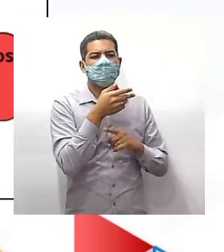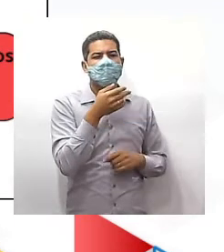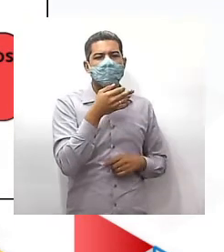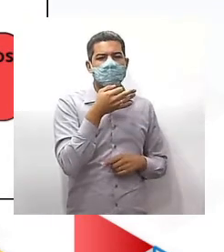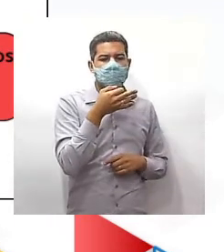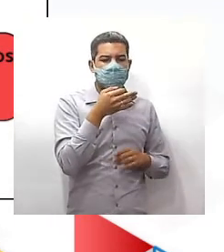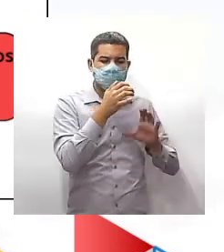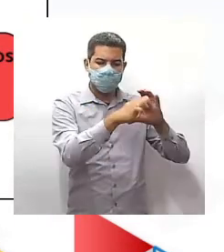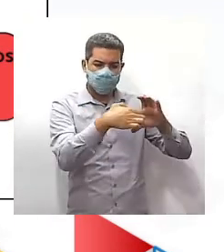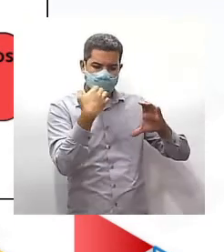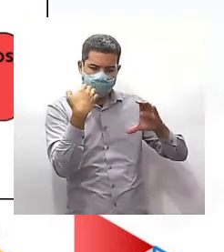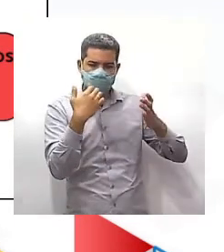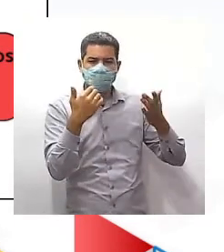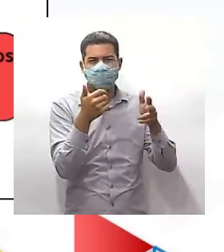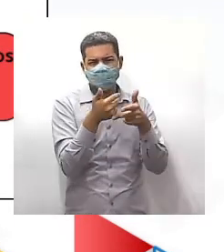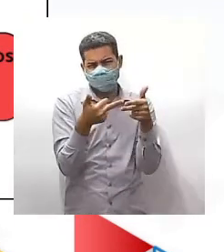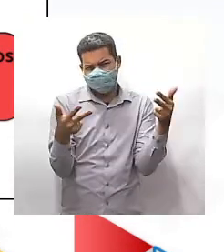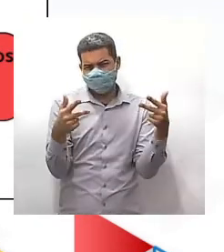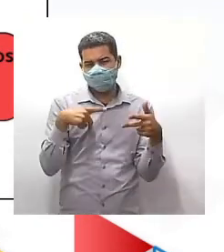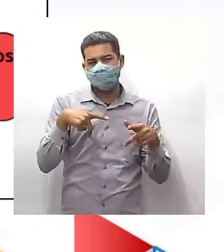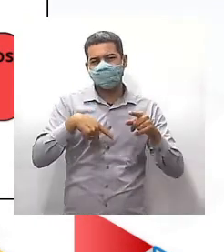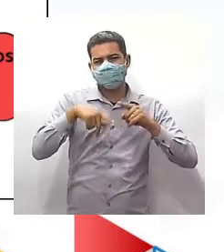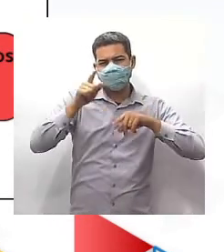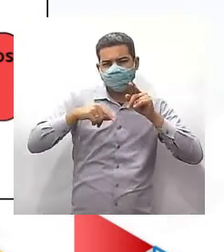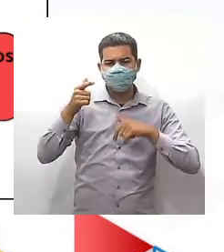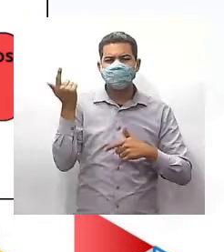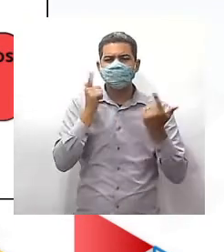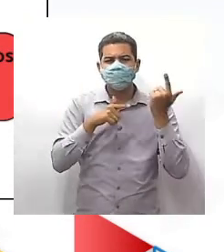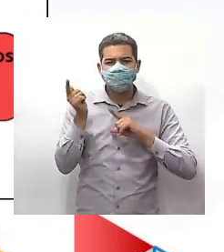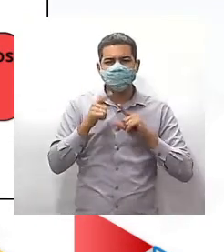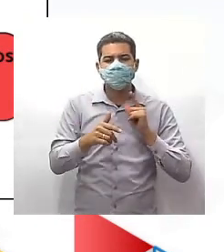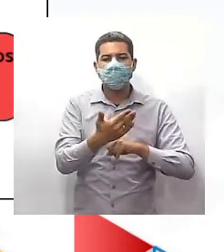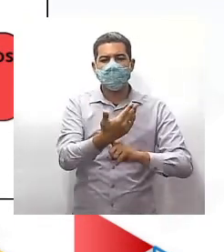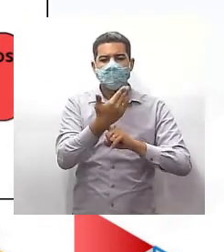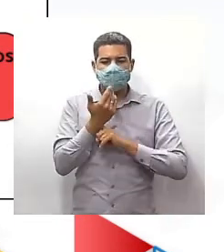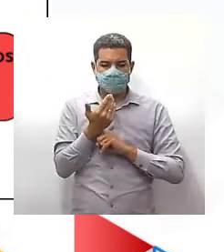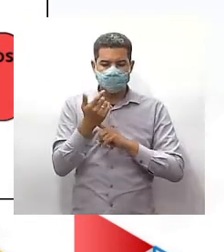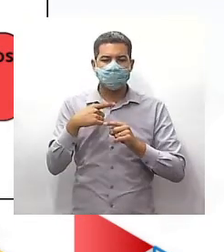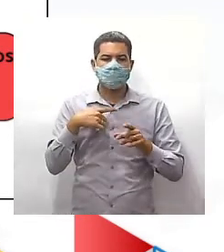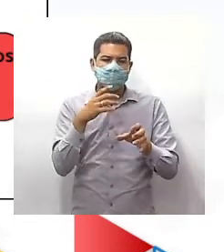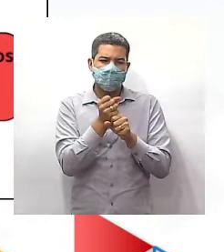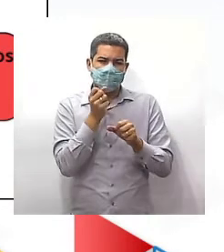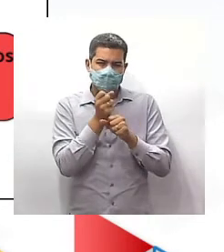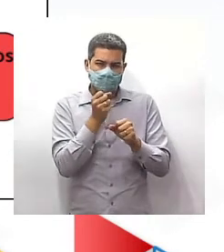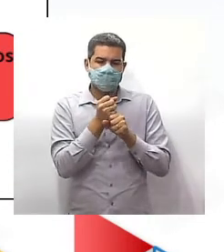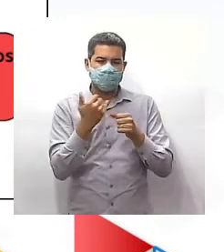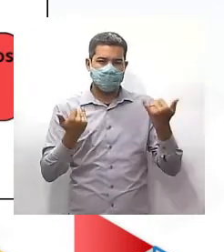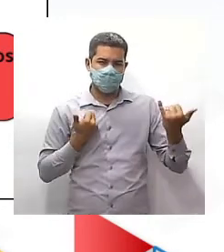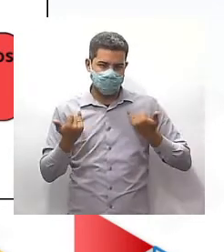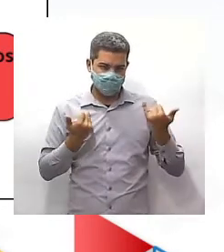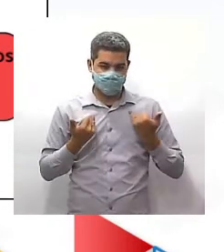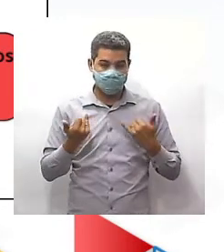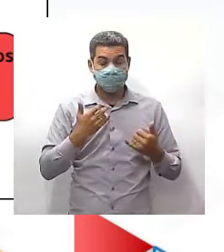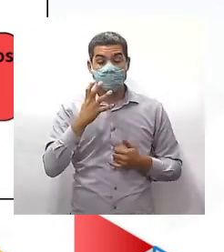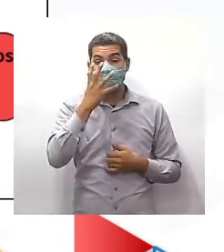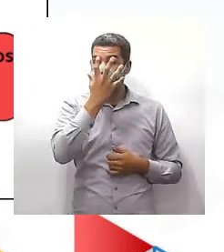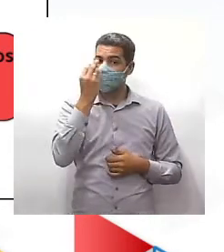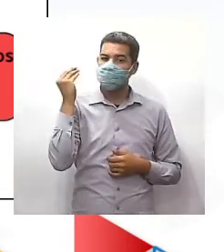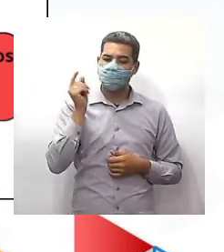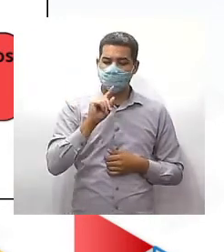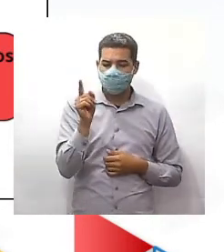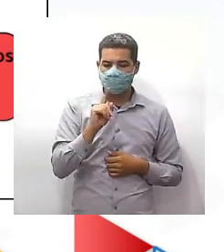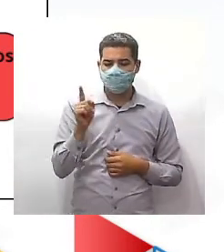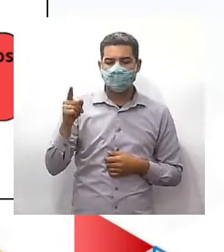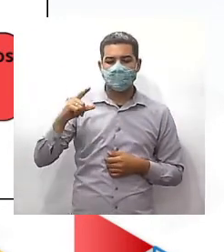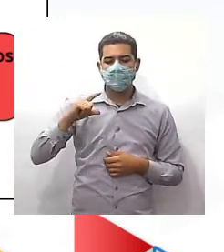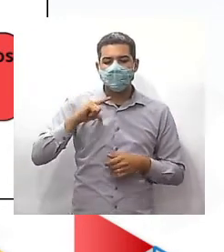via e-mail, enfim, várias ferramentas que você pode criar para coletar a informação. Também não esquece que